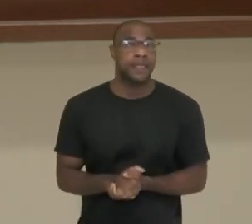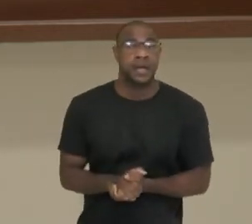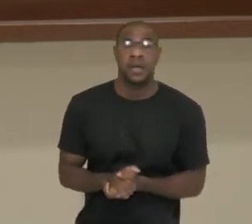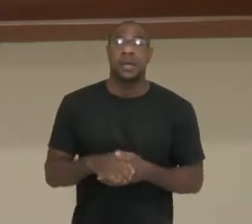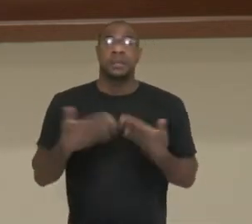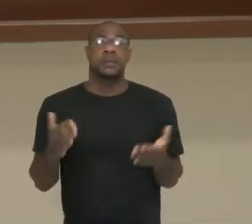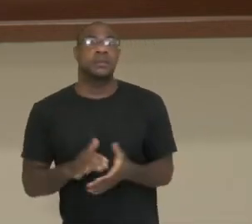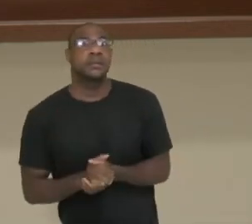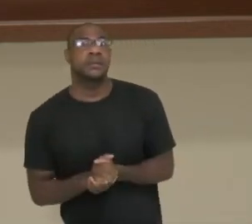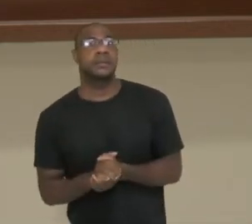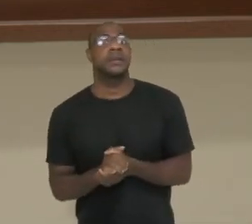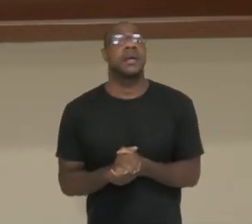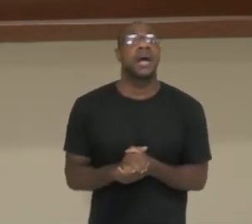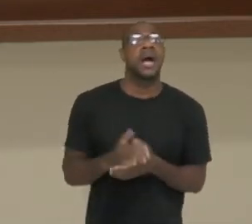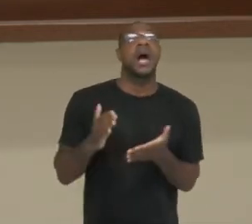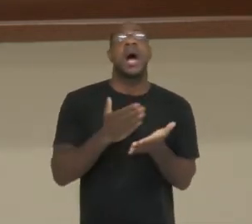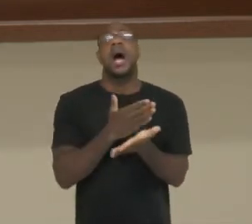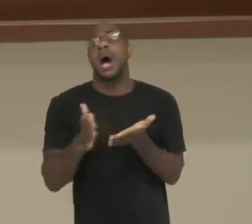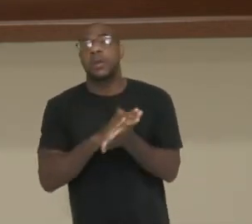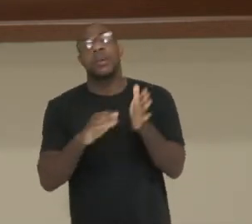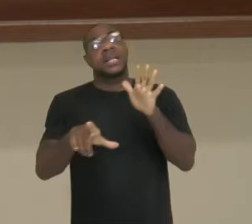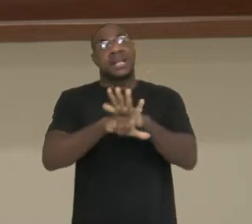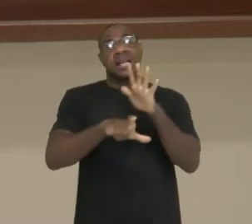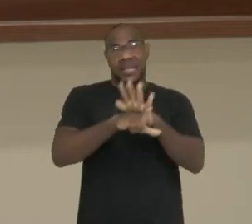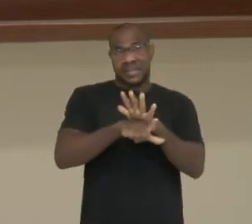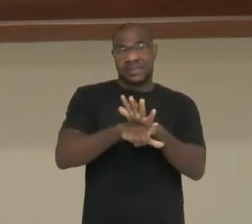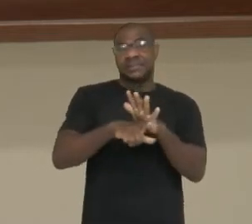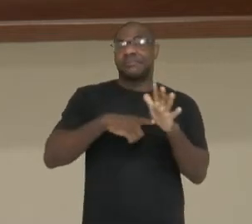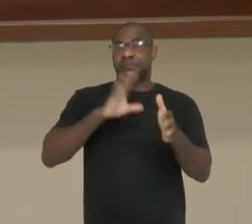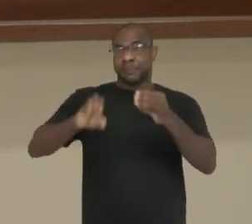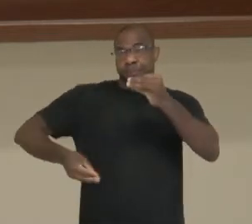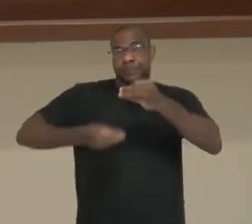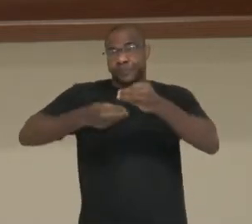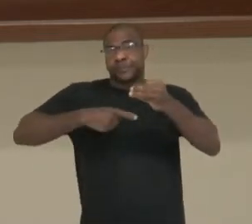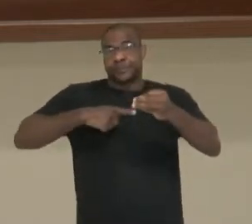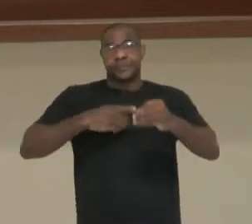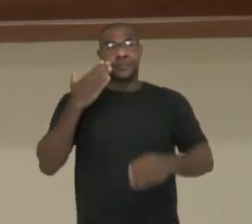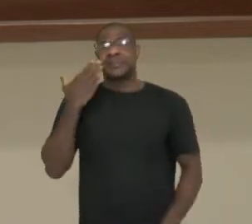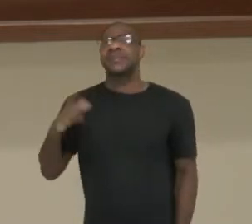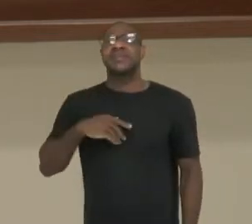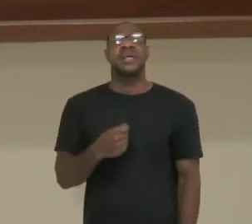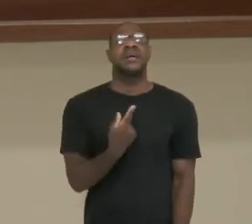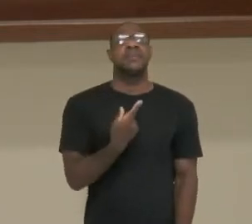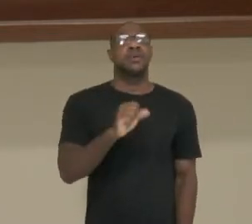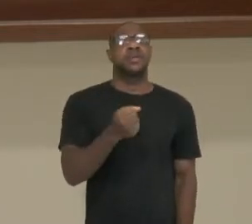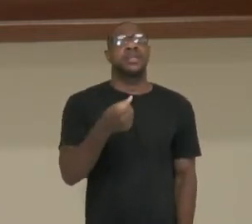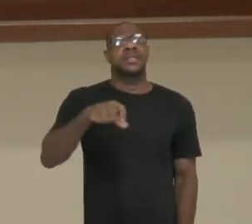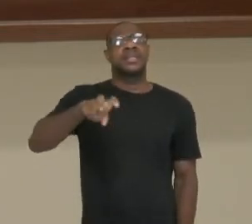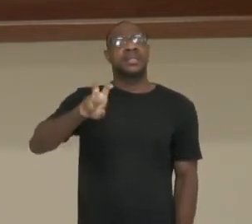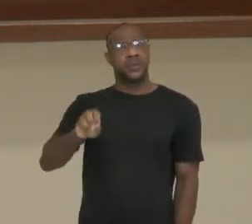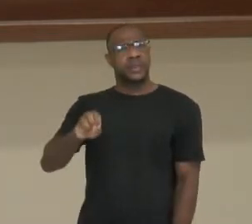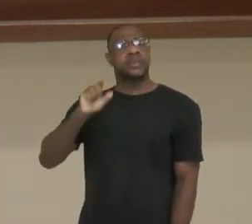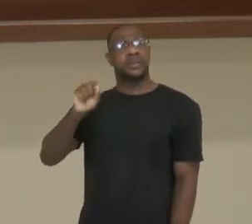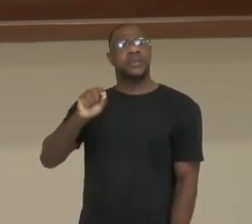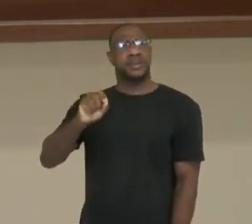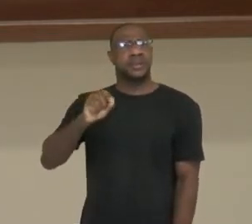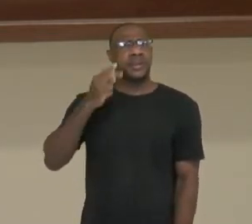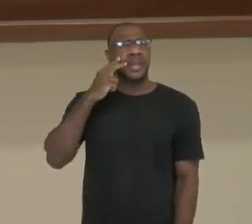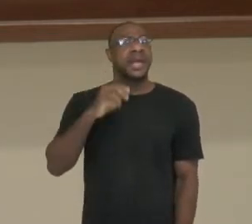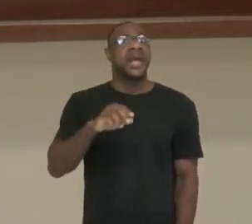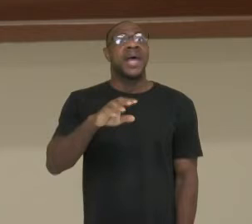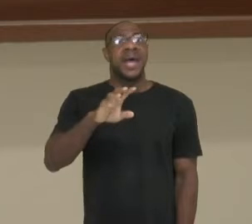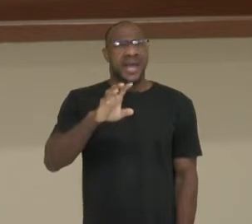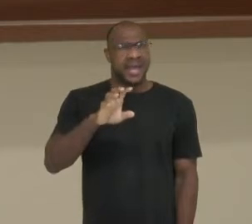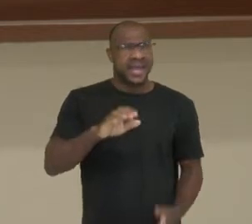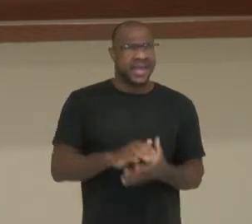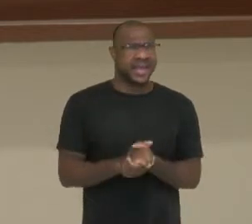Bom, vamos falar sobre algumas dessas leis que foram implementadas. Nós tivemos em 1850 a Lei Eusébio de Queiroz, que